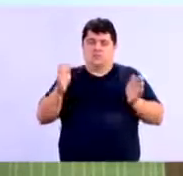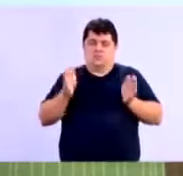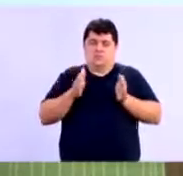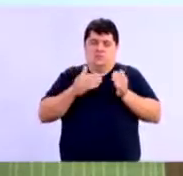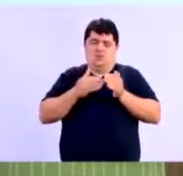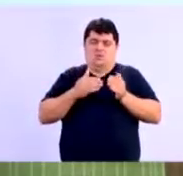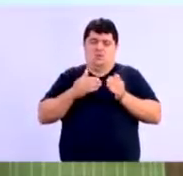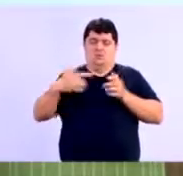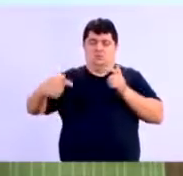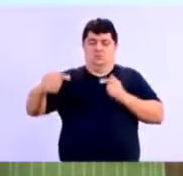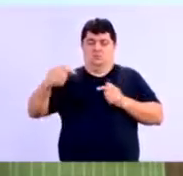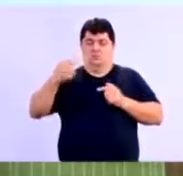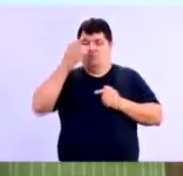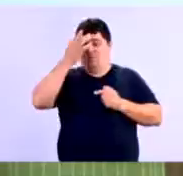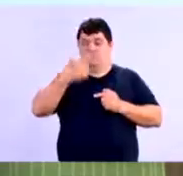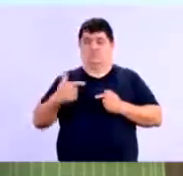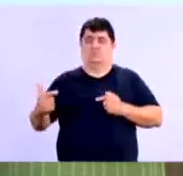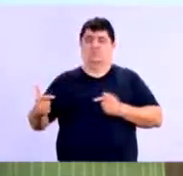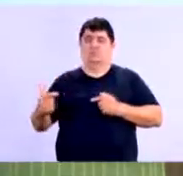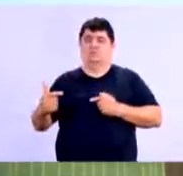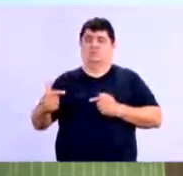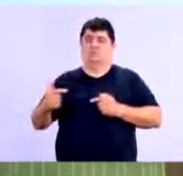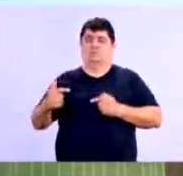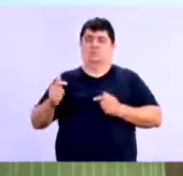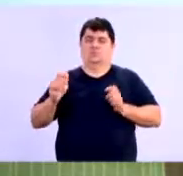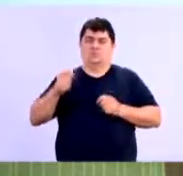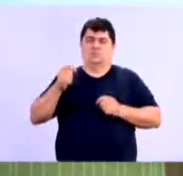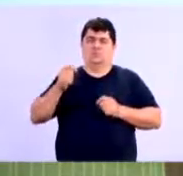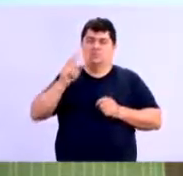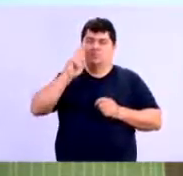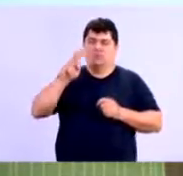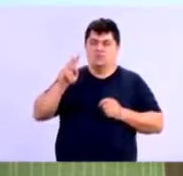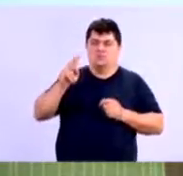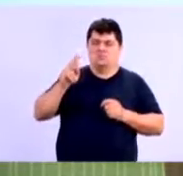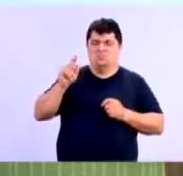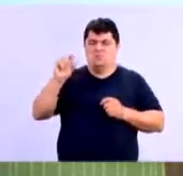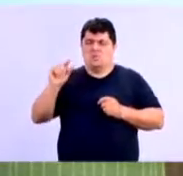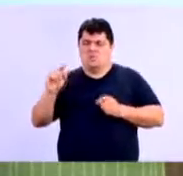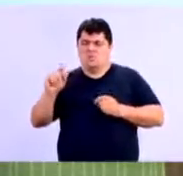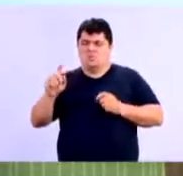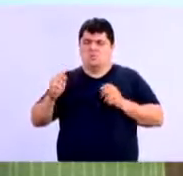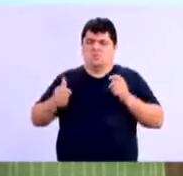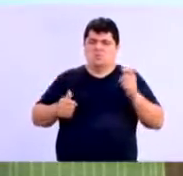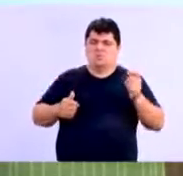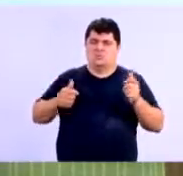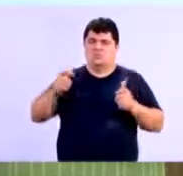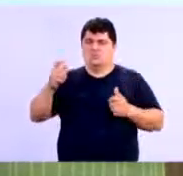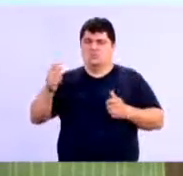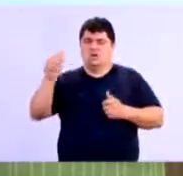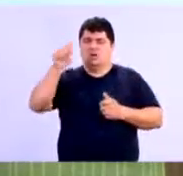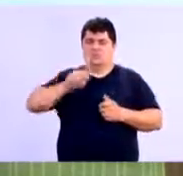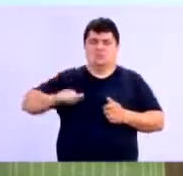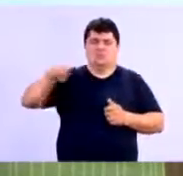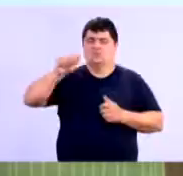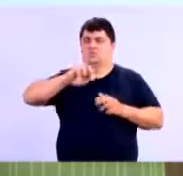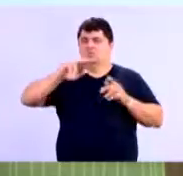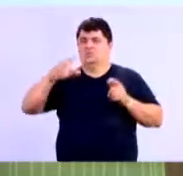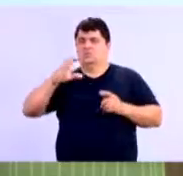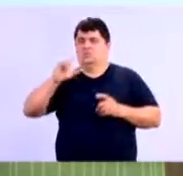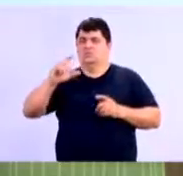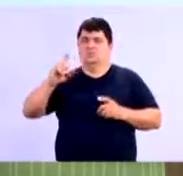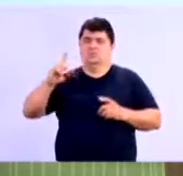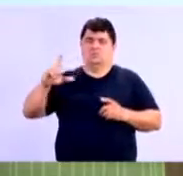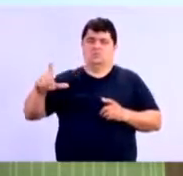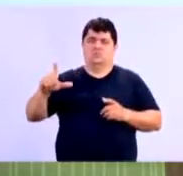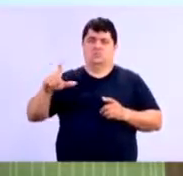comparar com concorrente não é tão fácil. Correto? Você consegue ver alguns índices, algumas associações comerciais, CDLs,